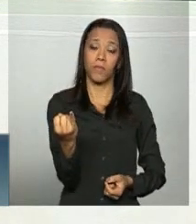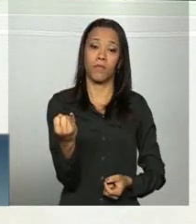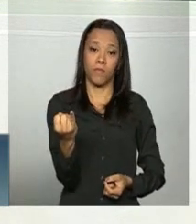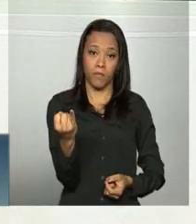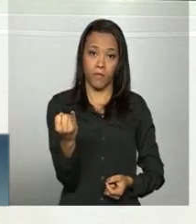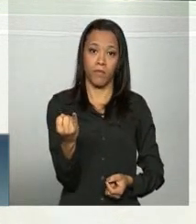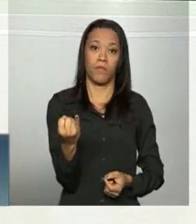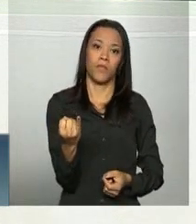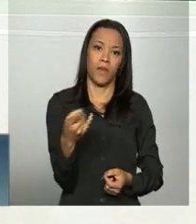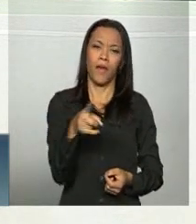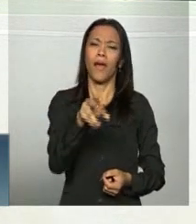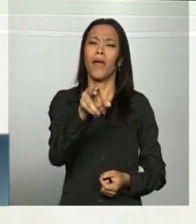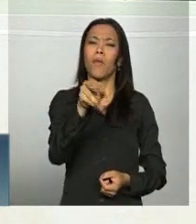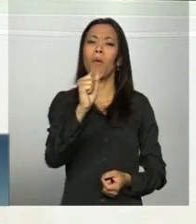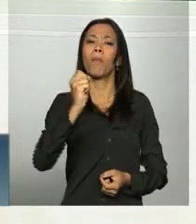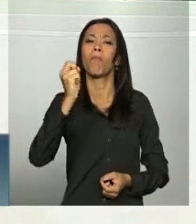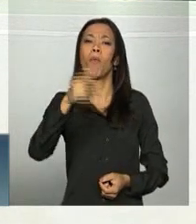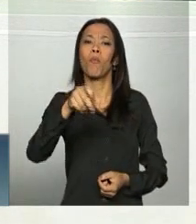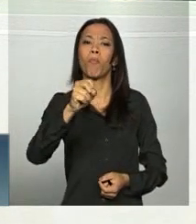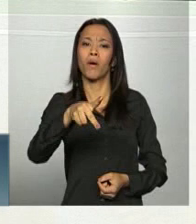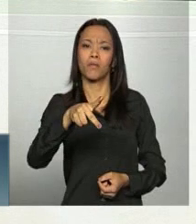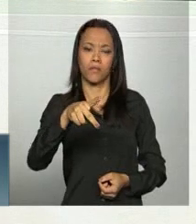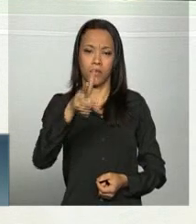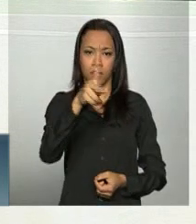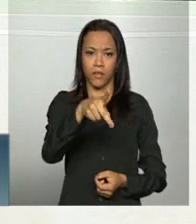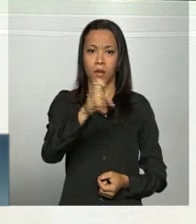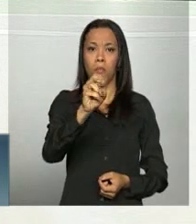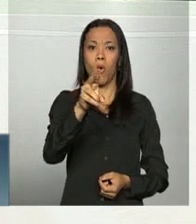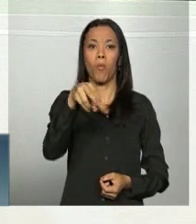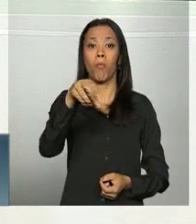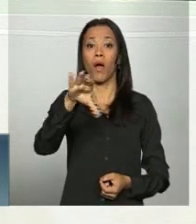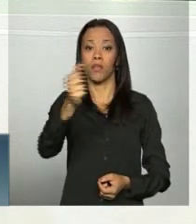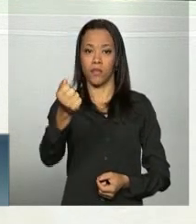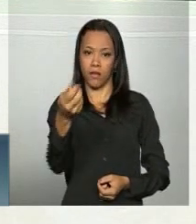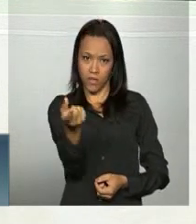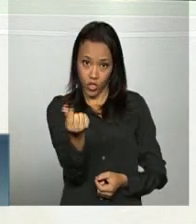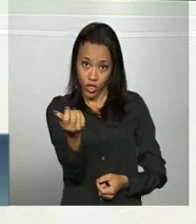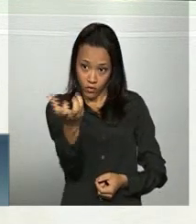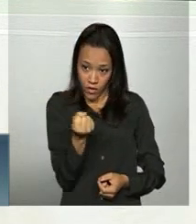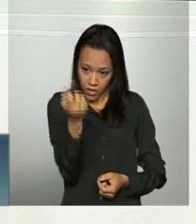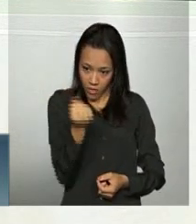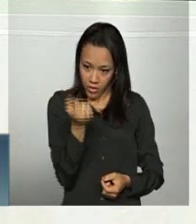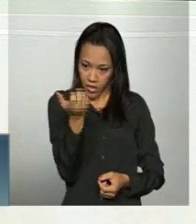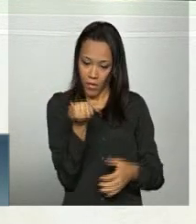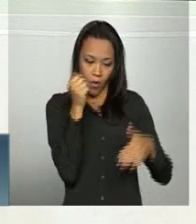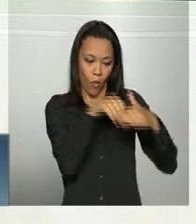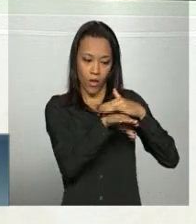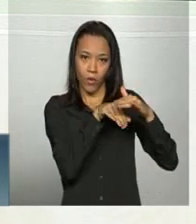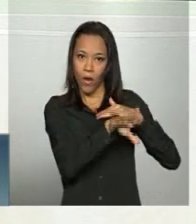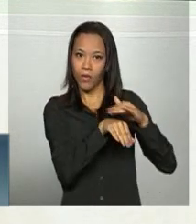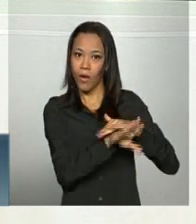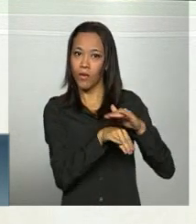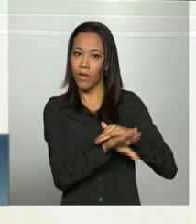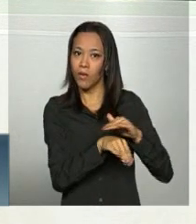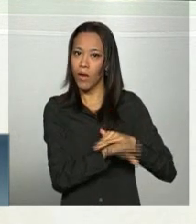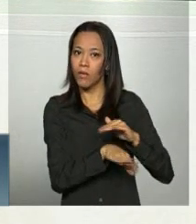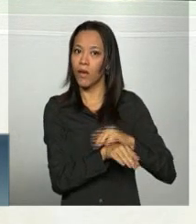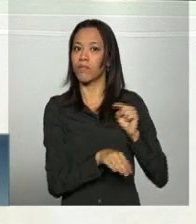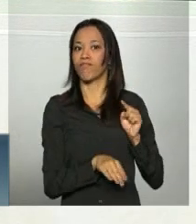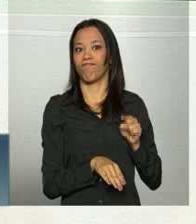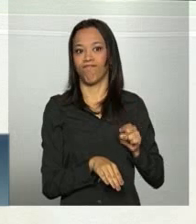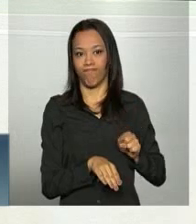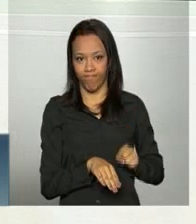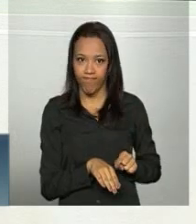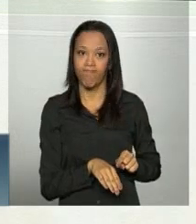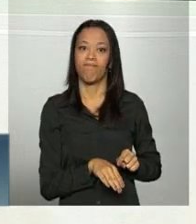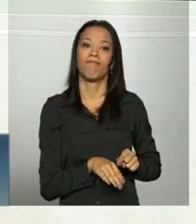um instrumento de poupança, né, porque você pulveriza o capital, você obviamente passa, essa atividade passa a